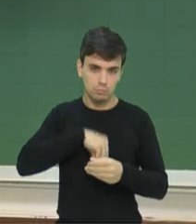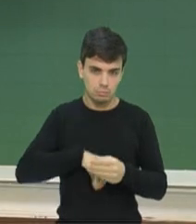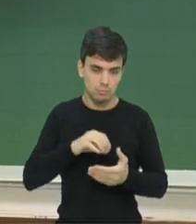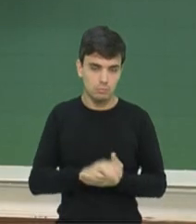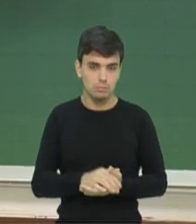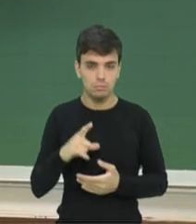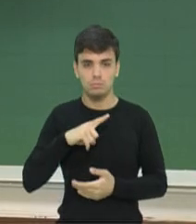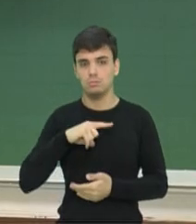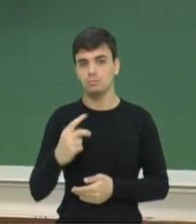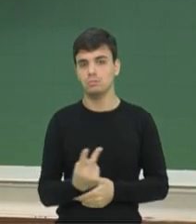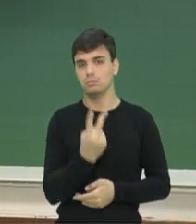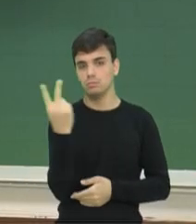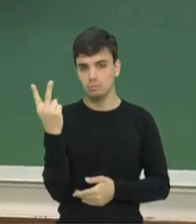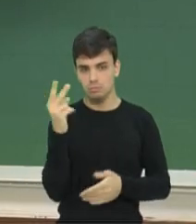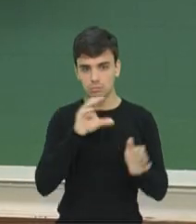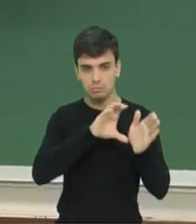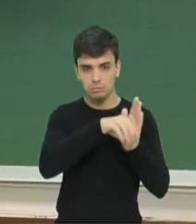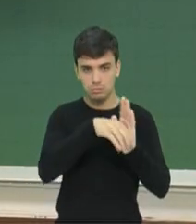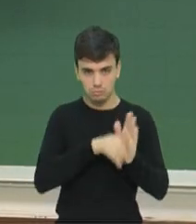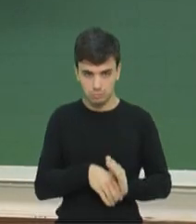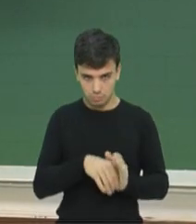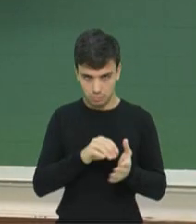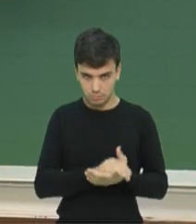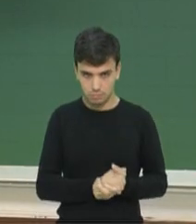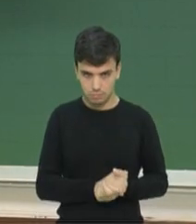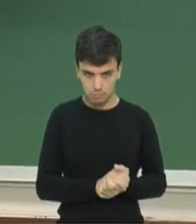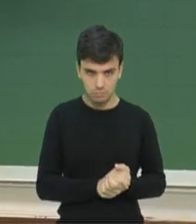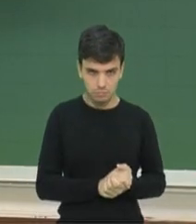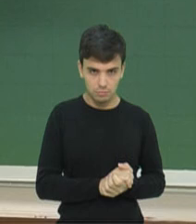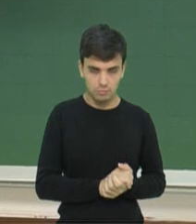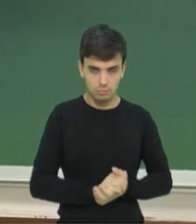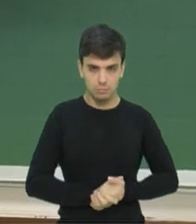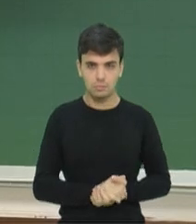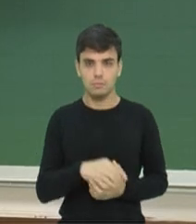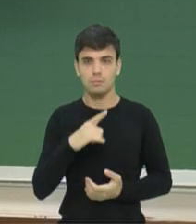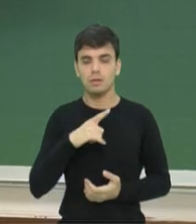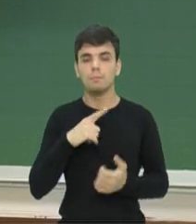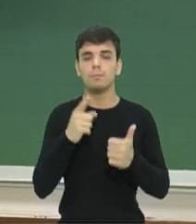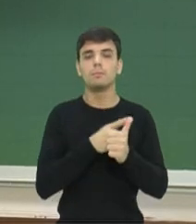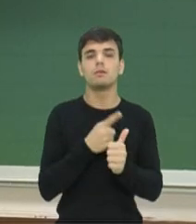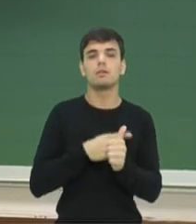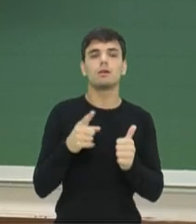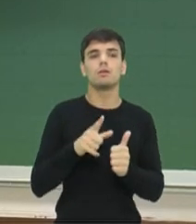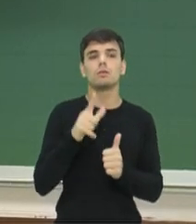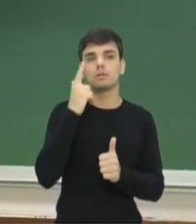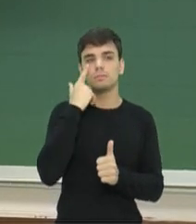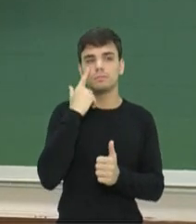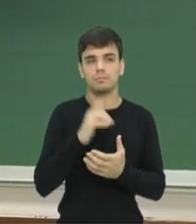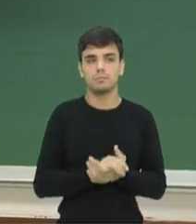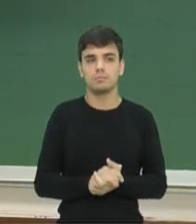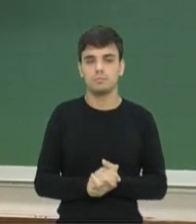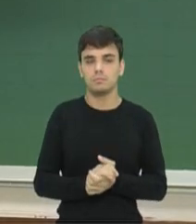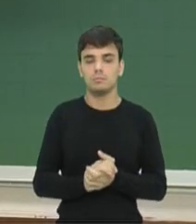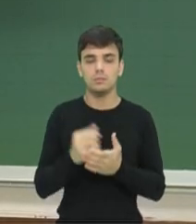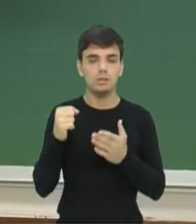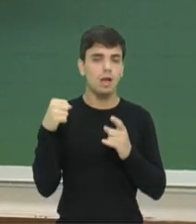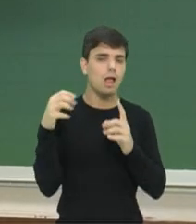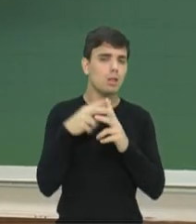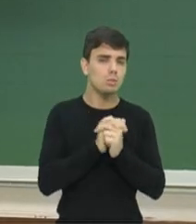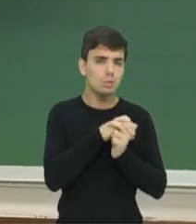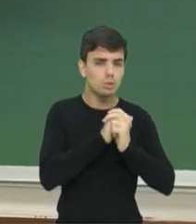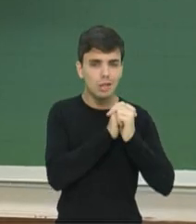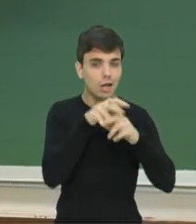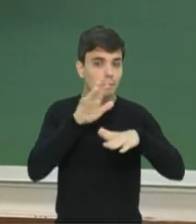tratam o karatê. Em primeiro momento temos a parte literal, né, que é a arte de lutar com as mãos vazias, e a